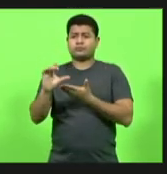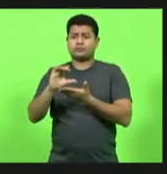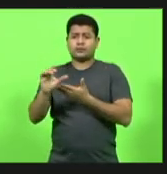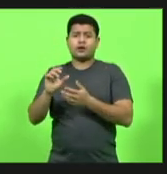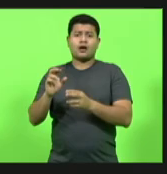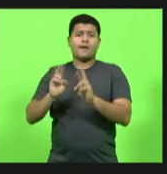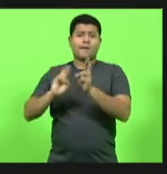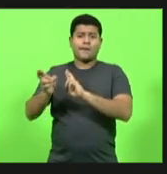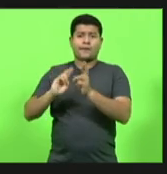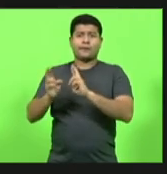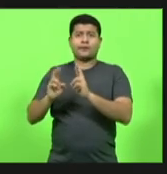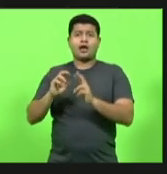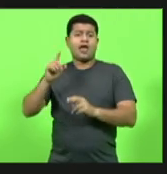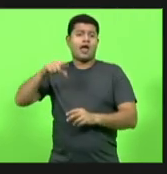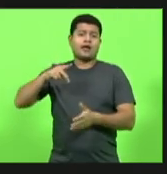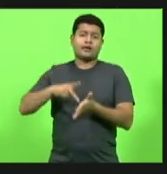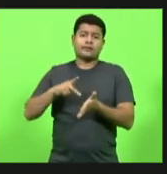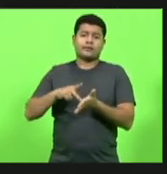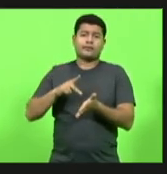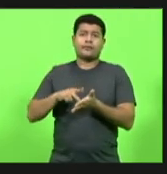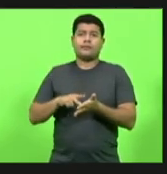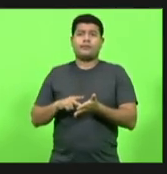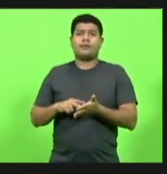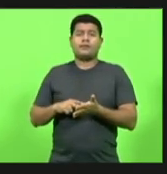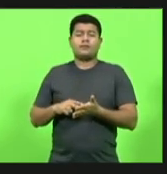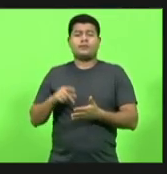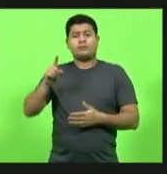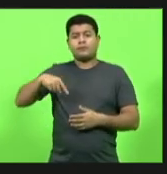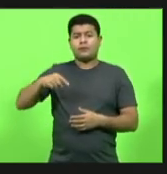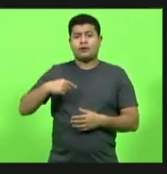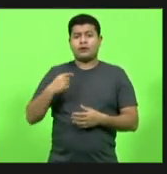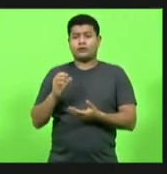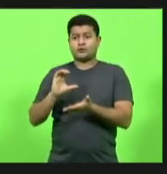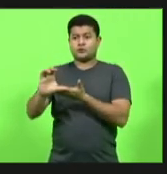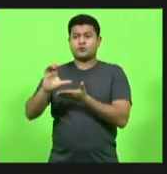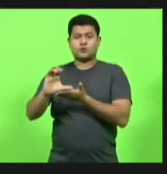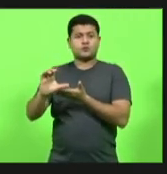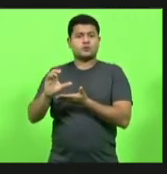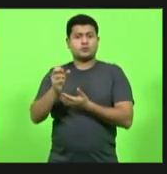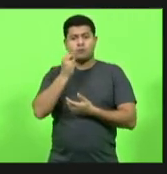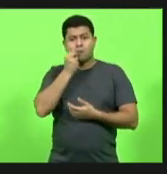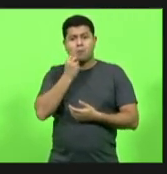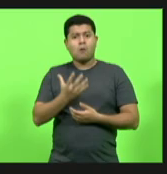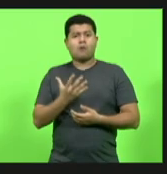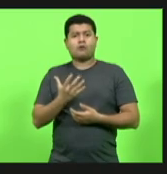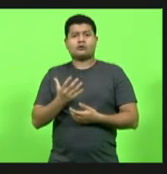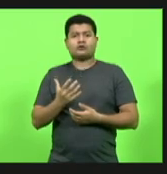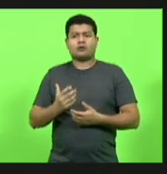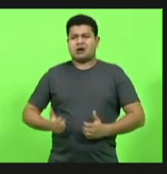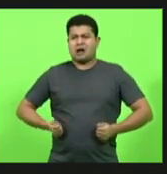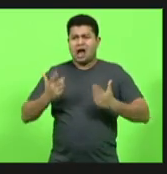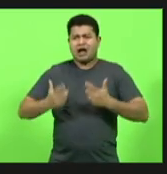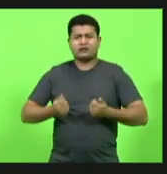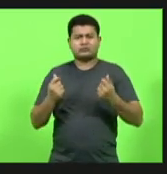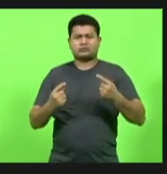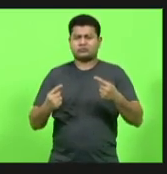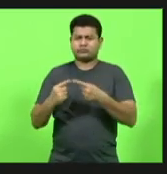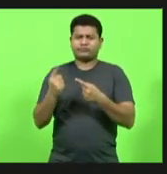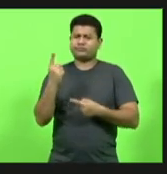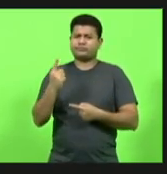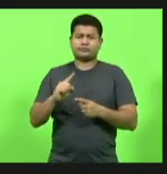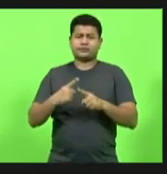rodovias, ele, na verdade, ele é muito mais investimento do que custo, muito mais investimento do que gasto, porque tudo isso